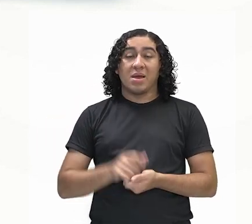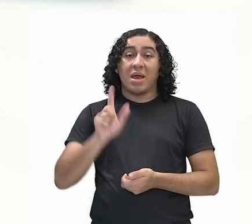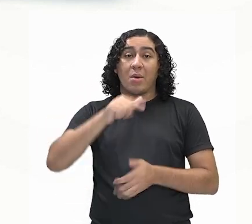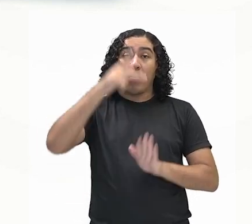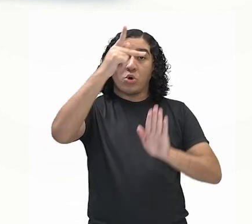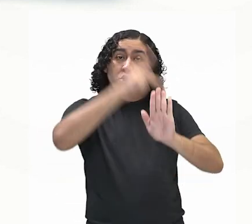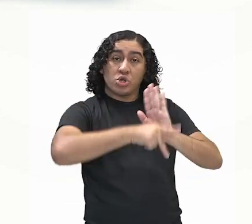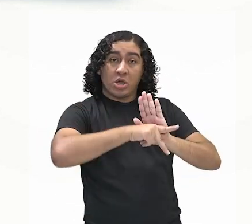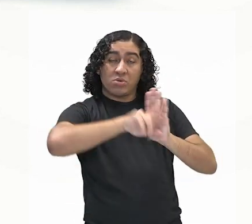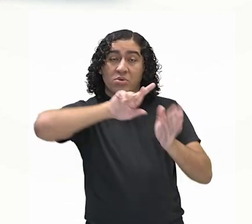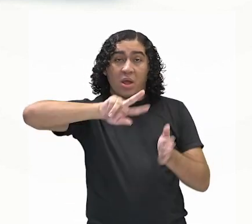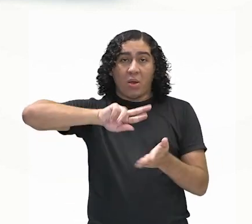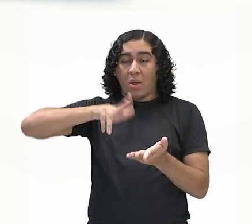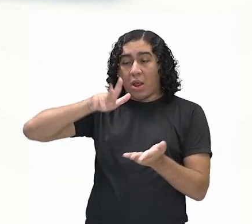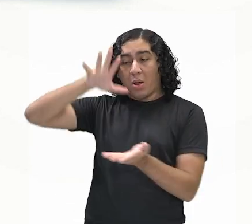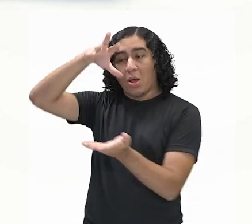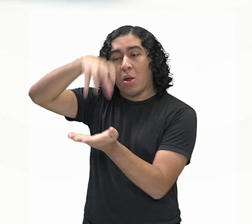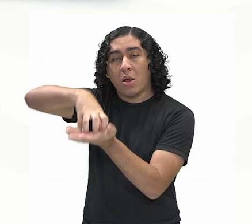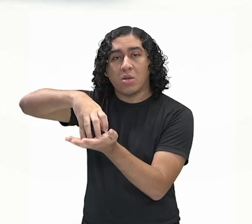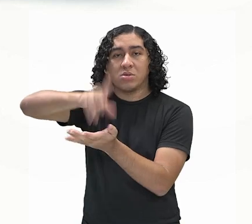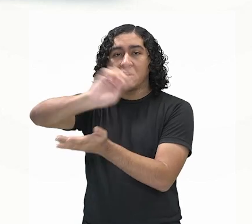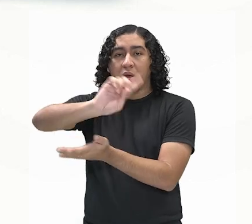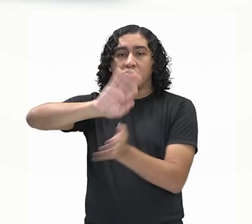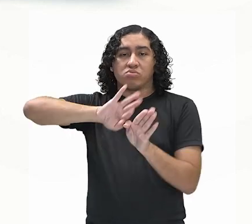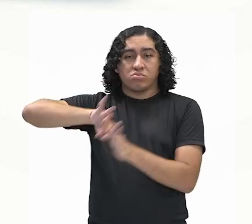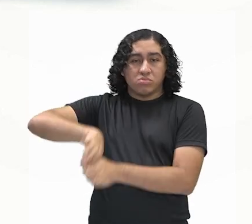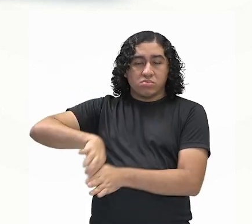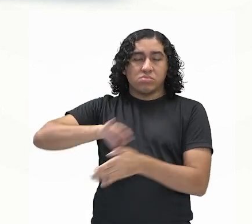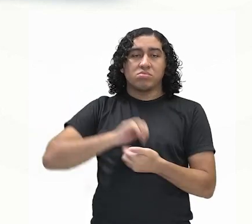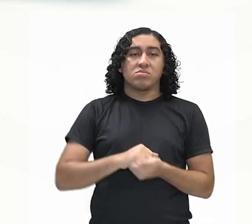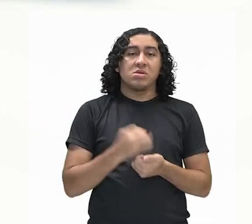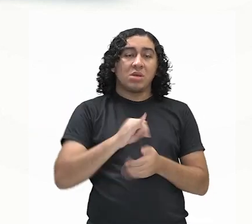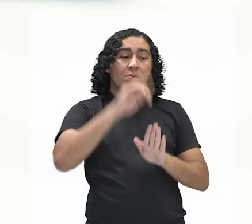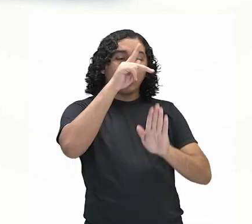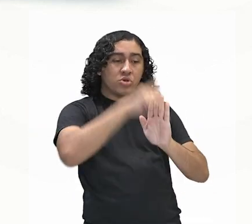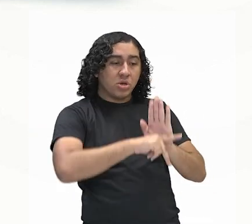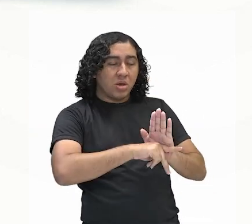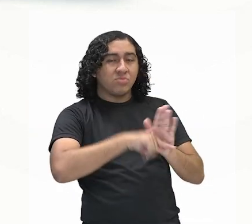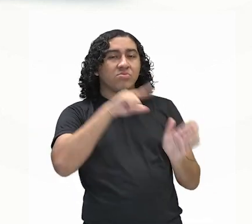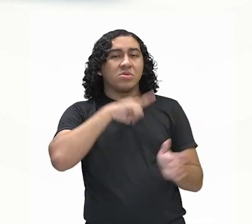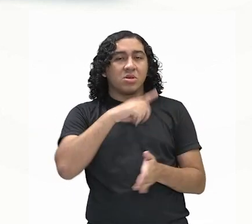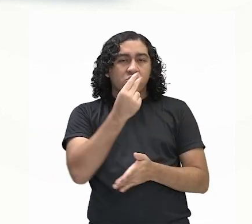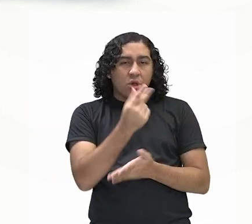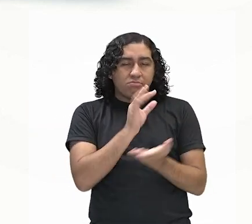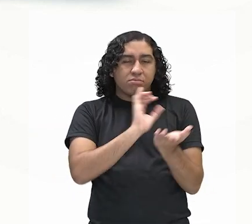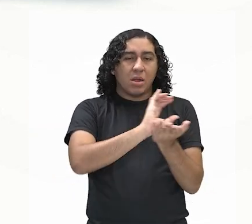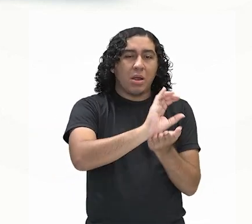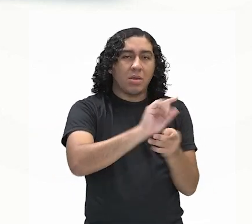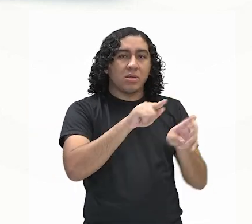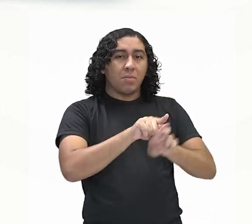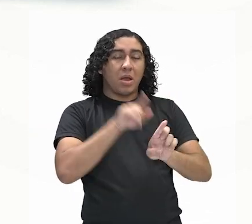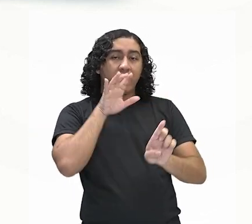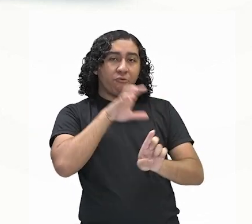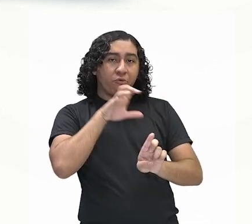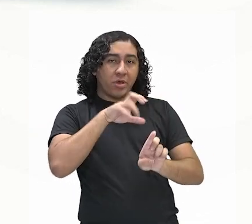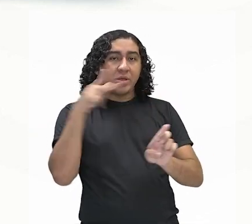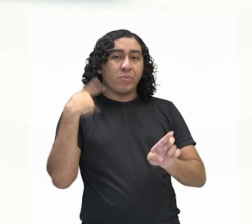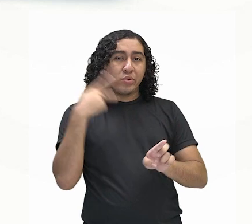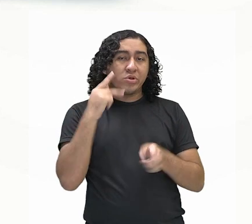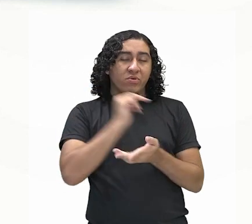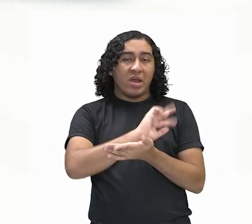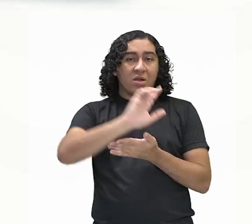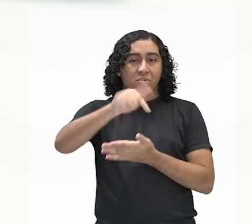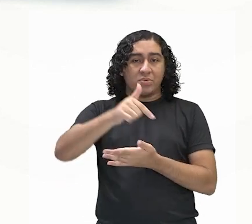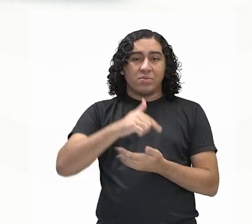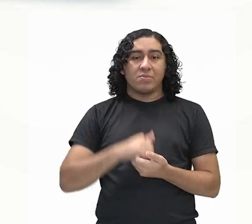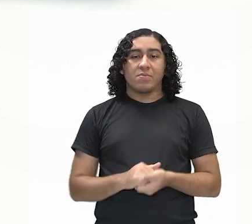Sendo um programa, ele não conta com o suporte que uma agência tem, como mais dinheiro, como mais influência política, dentre outros aspectos.